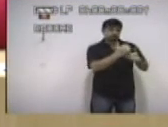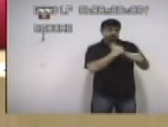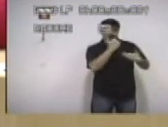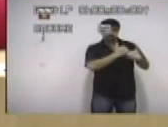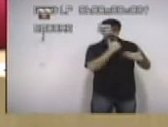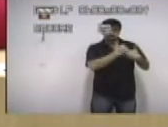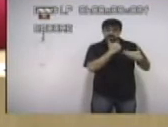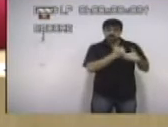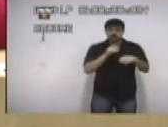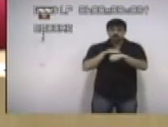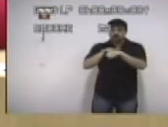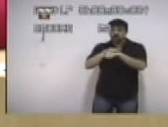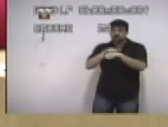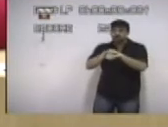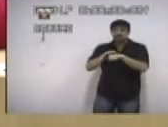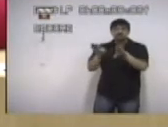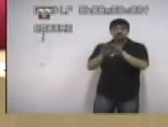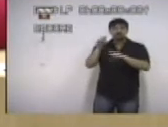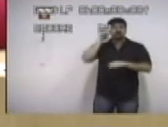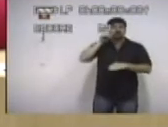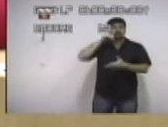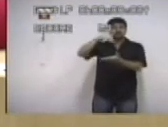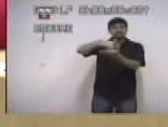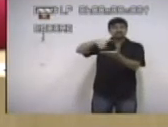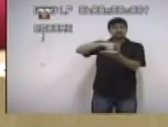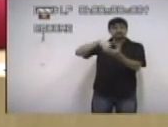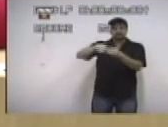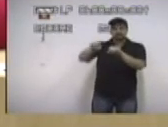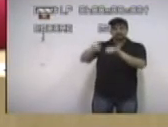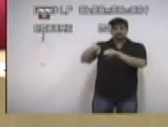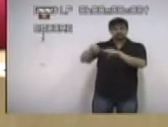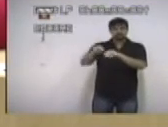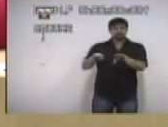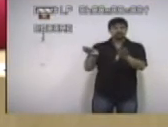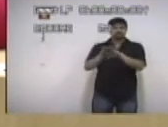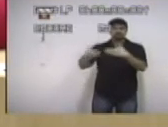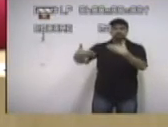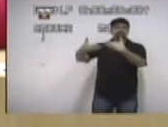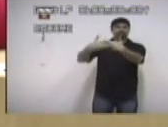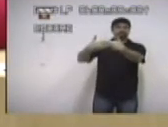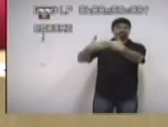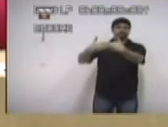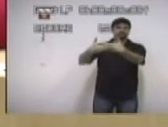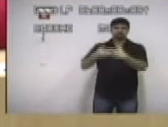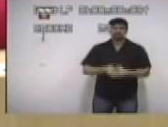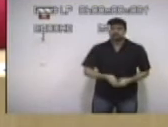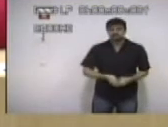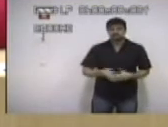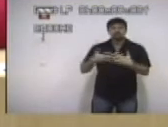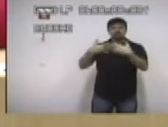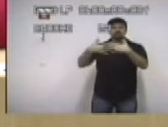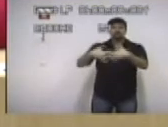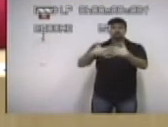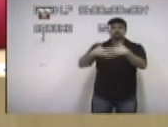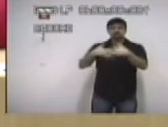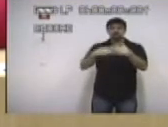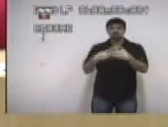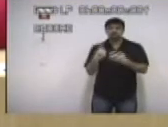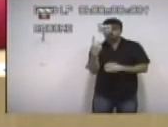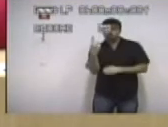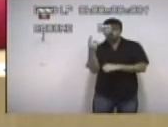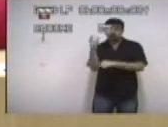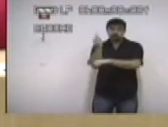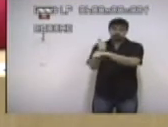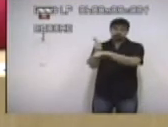junto à secretaria de educação Mas a secretaria de educação também está fechada funcionando apenas com